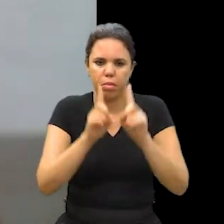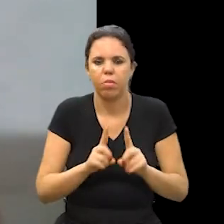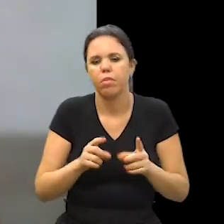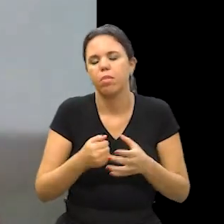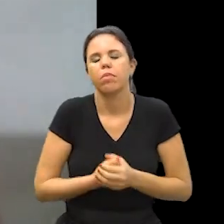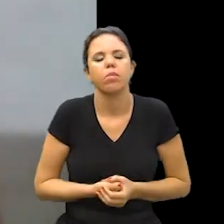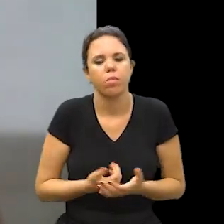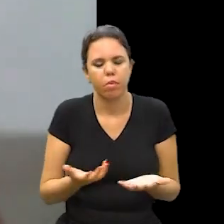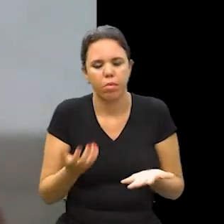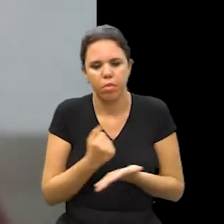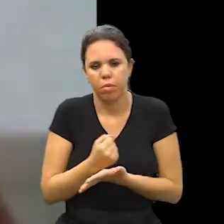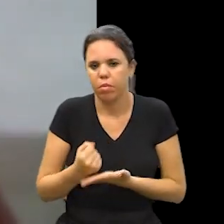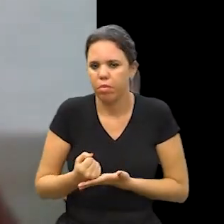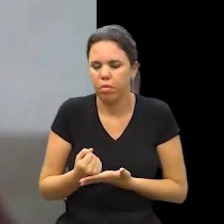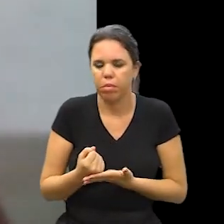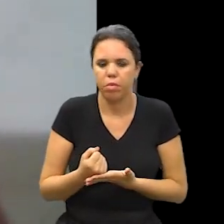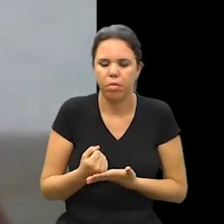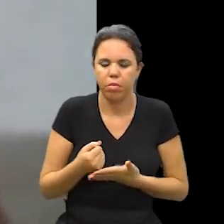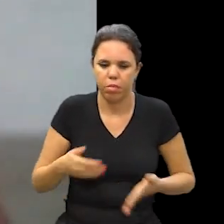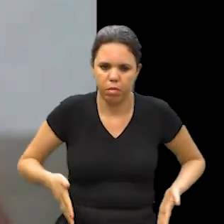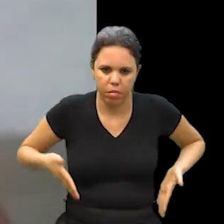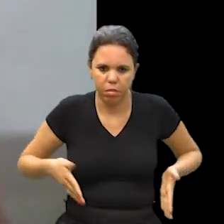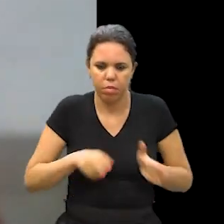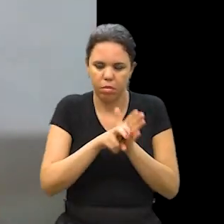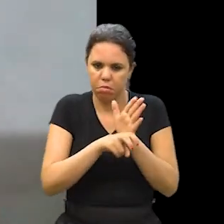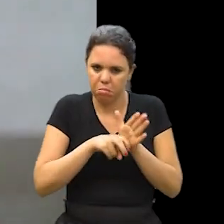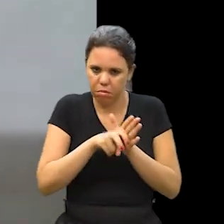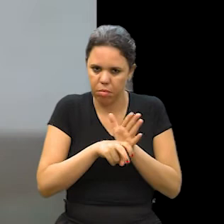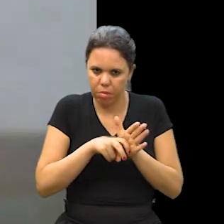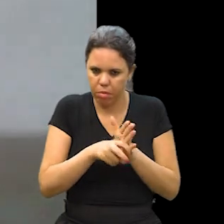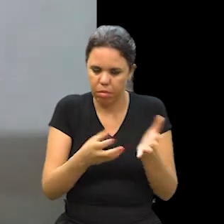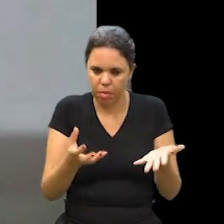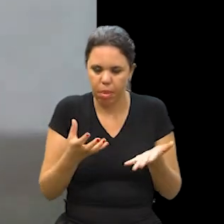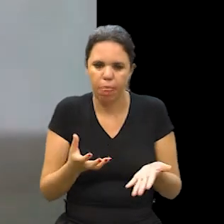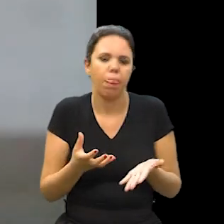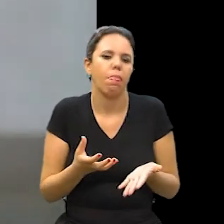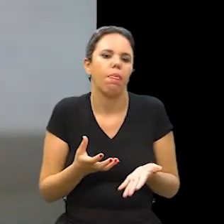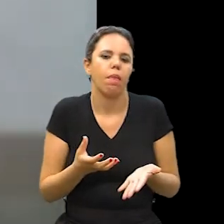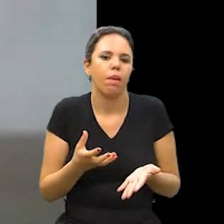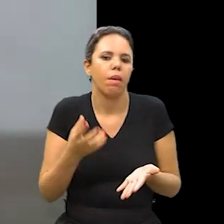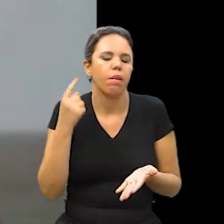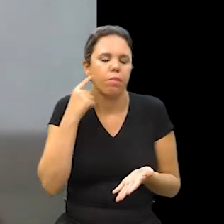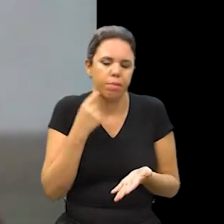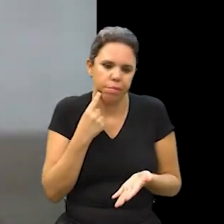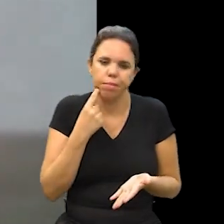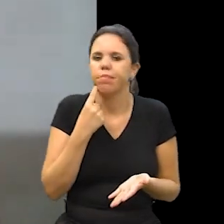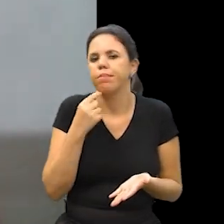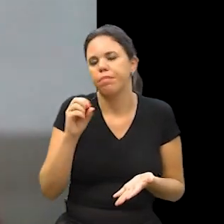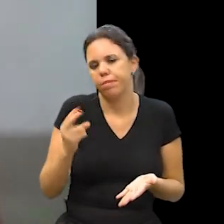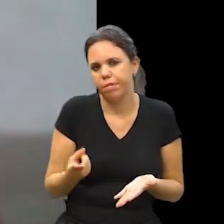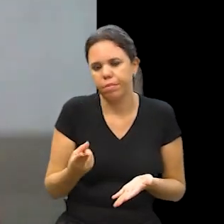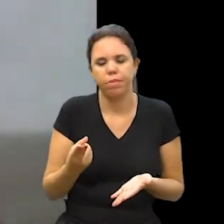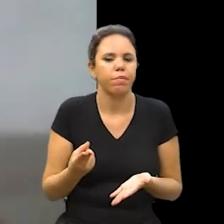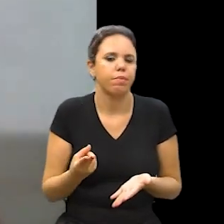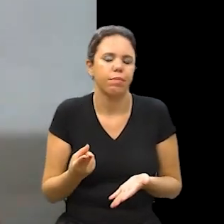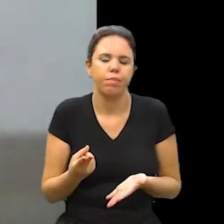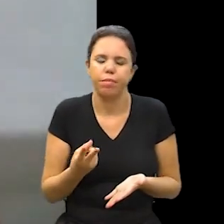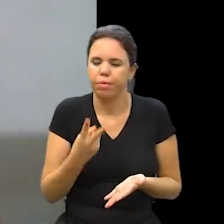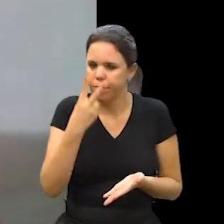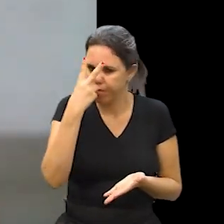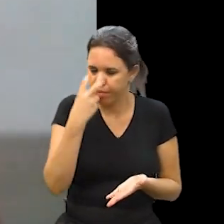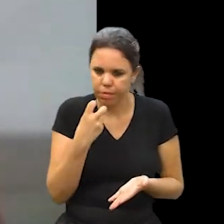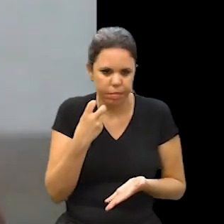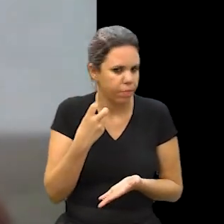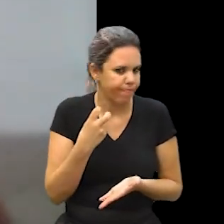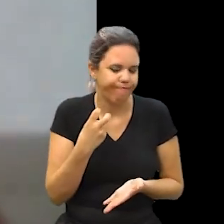ela vai querer contratar um deficiente físico, quando muito um auditivo, entendeu? Mas o deficiente